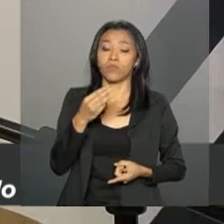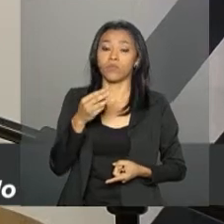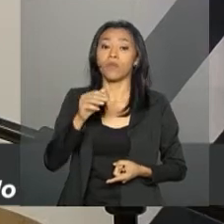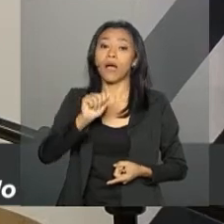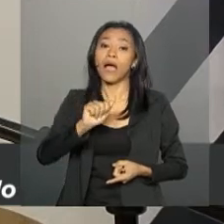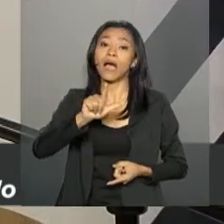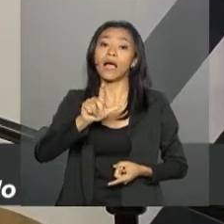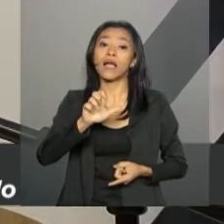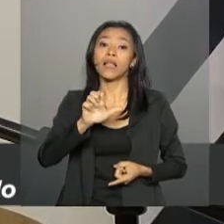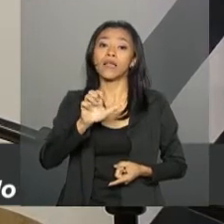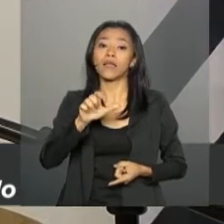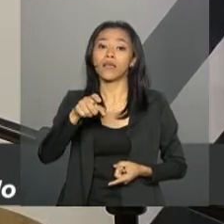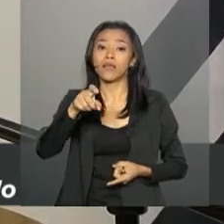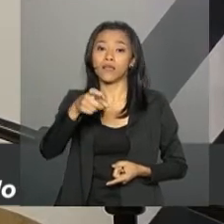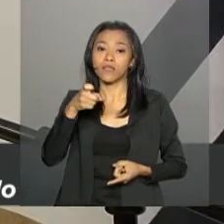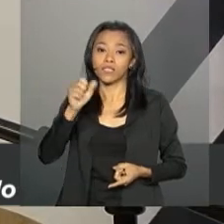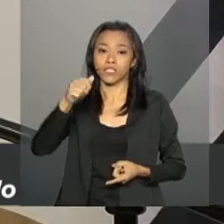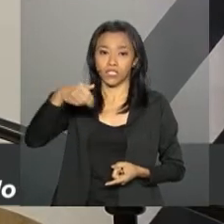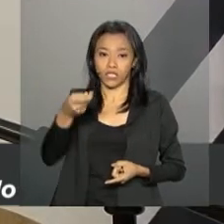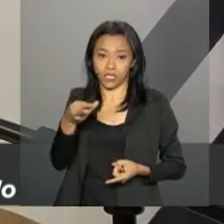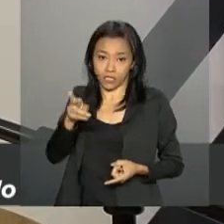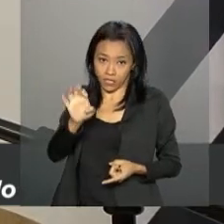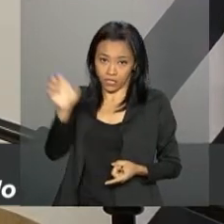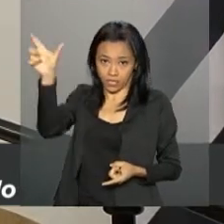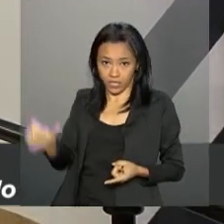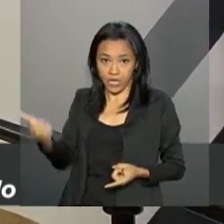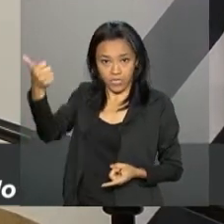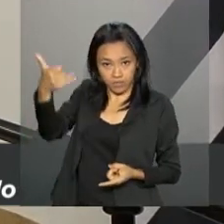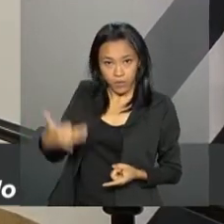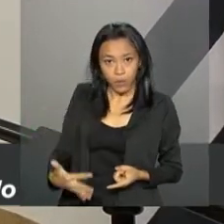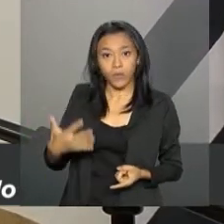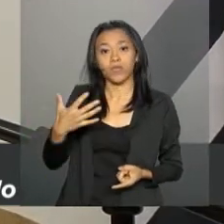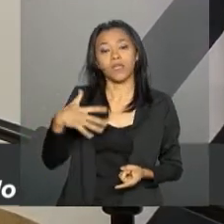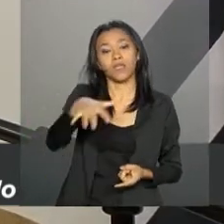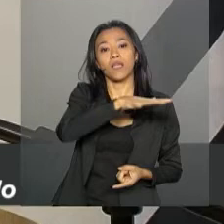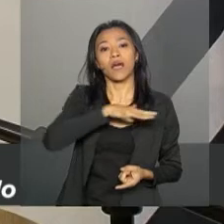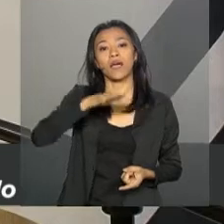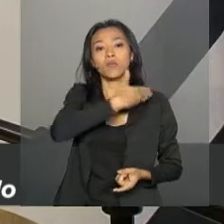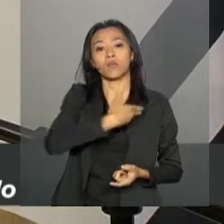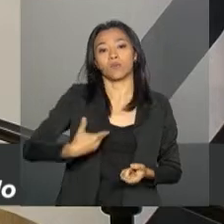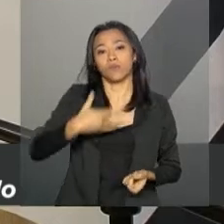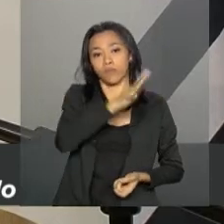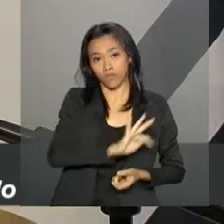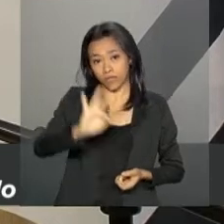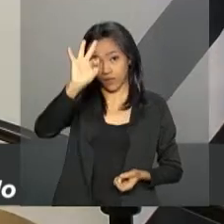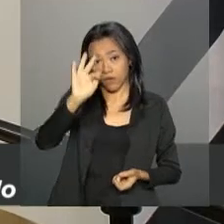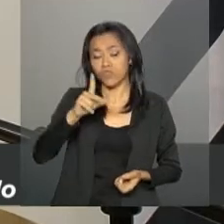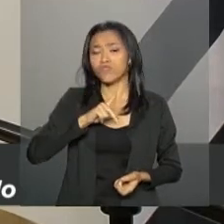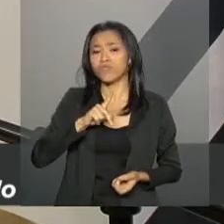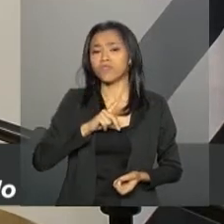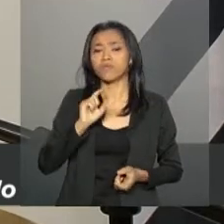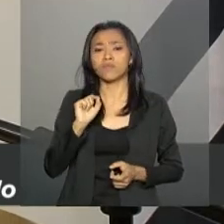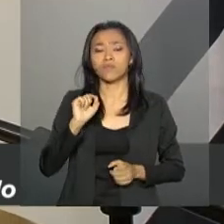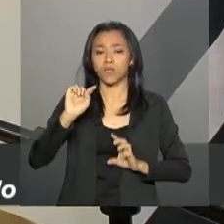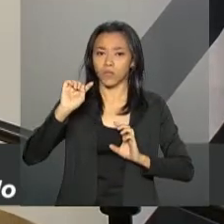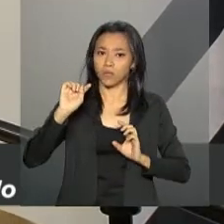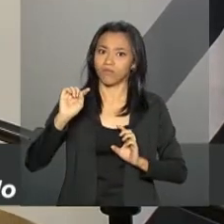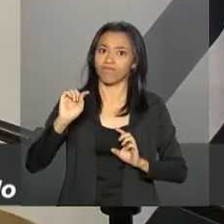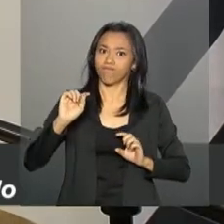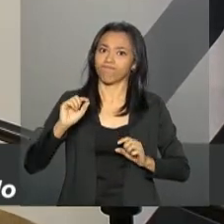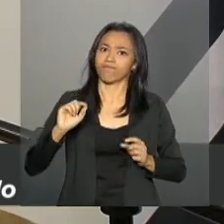grande saliência até, de que nós, na área federal, nós tivemos, digamos assim, a ousadia